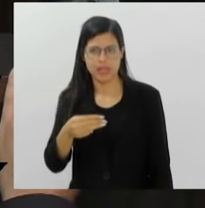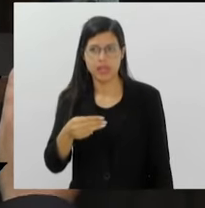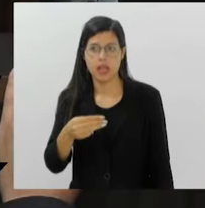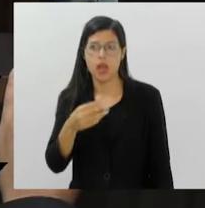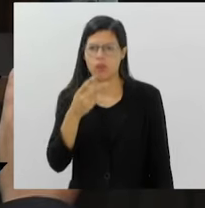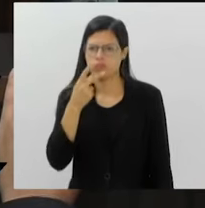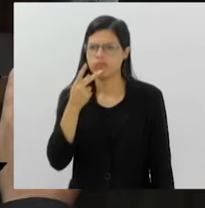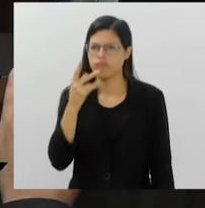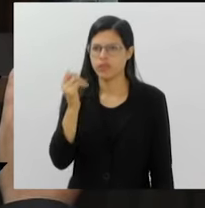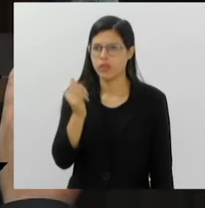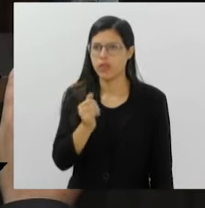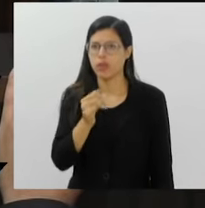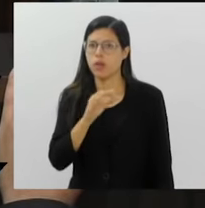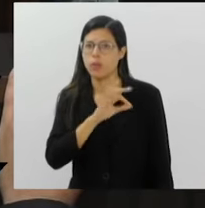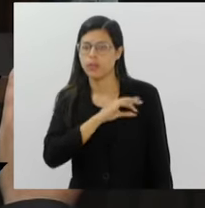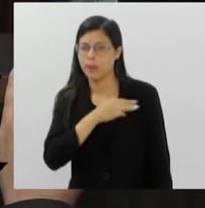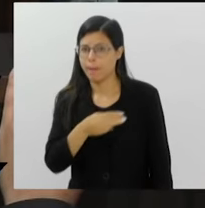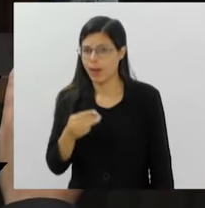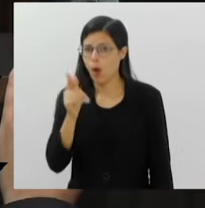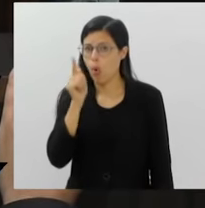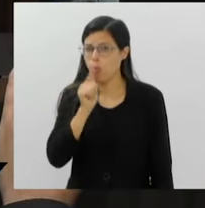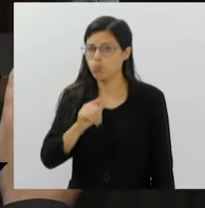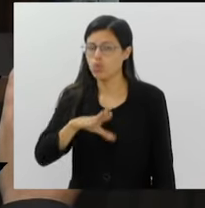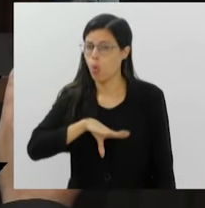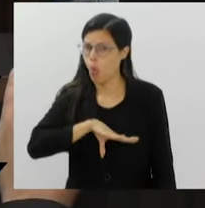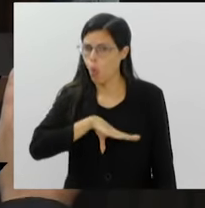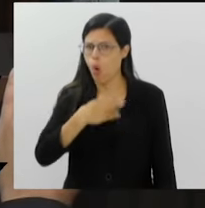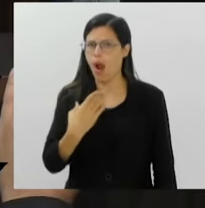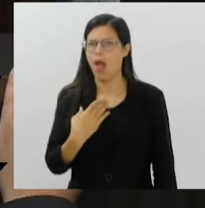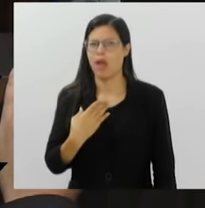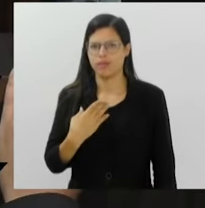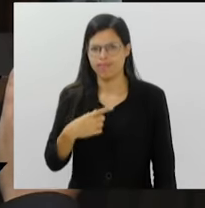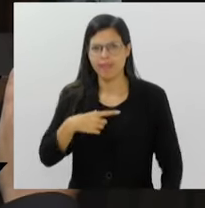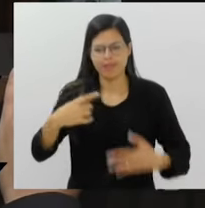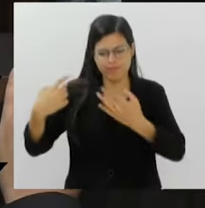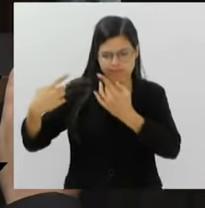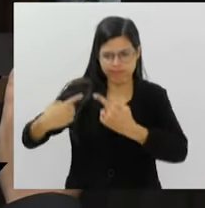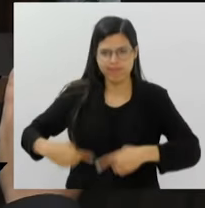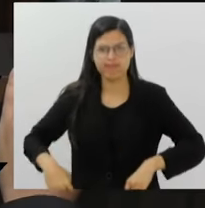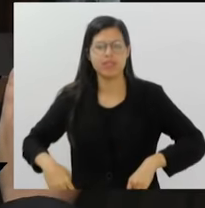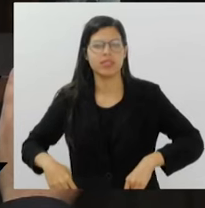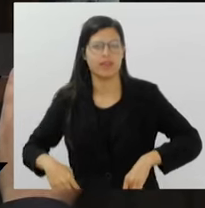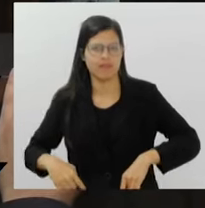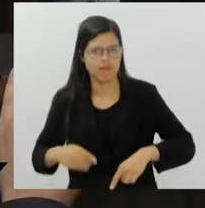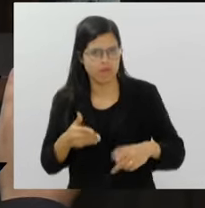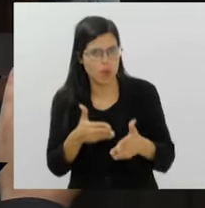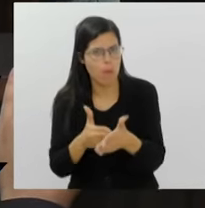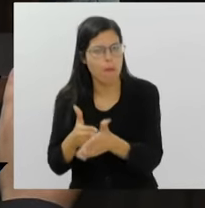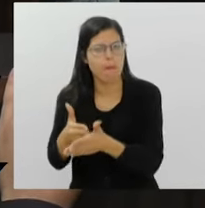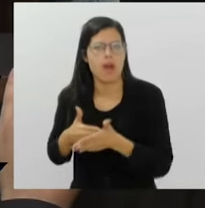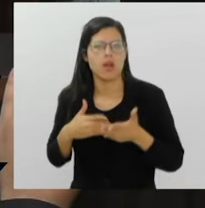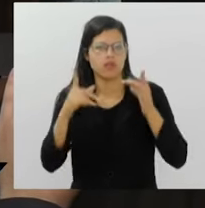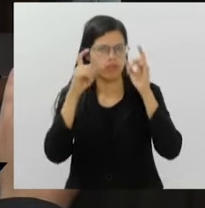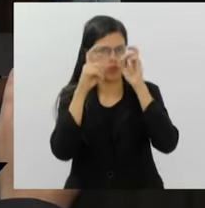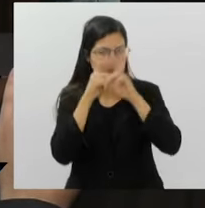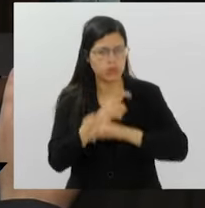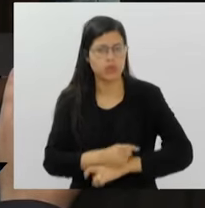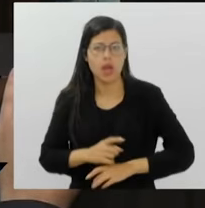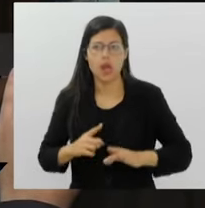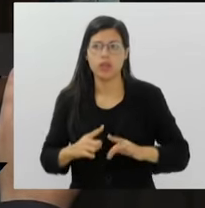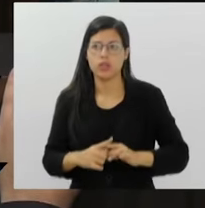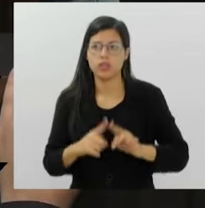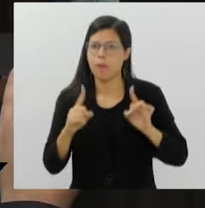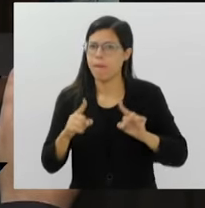Polícia Militar continue com coragem, mesmo com todos os desafios e adversidades que tem pela frente, e não permitam